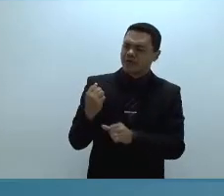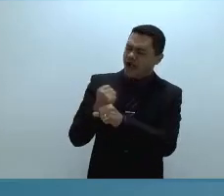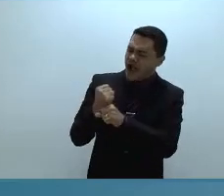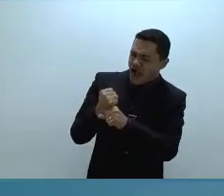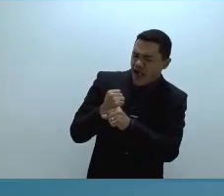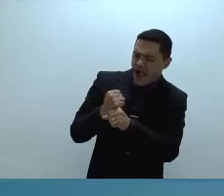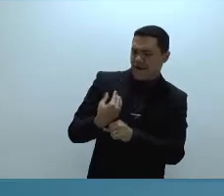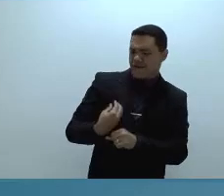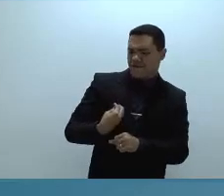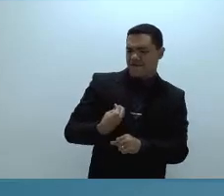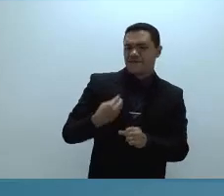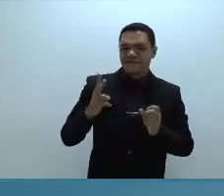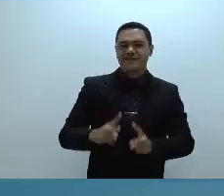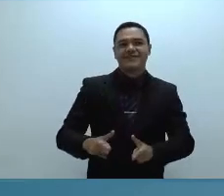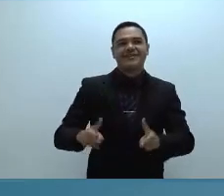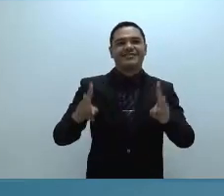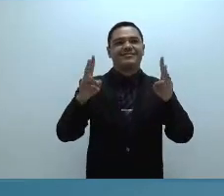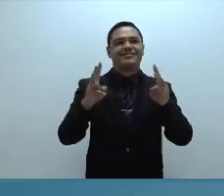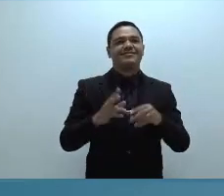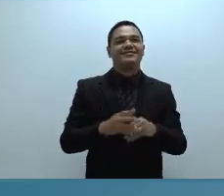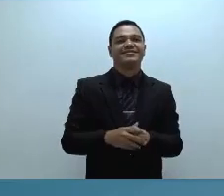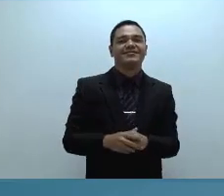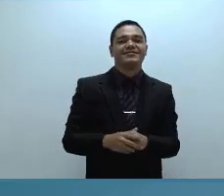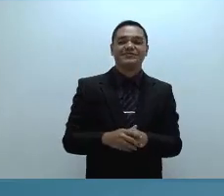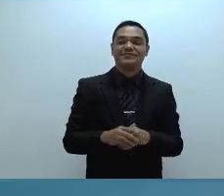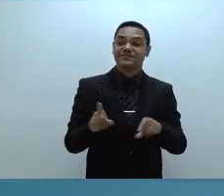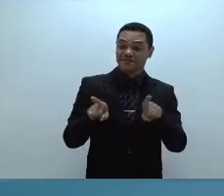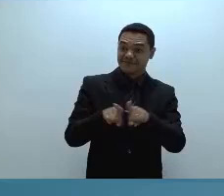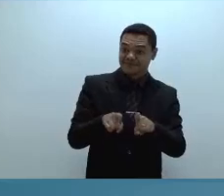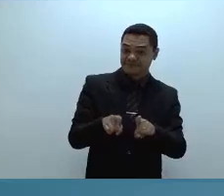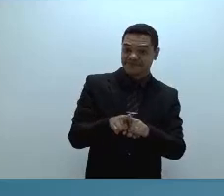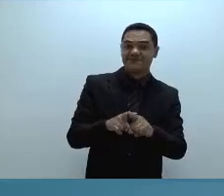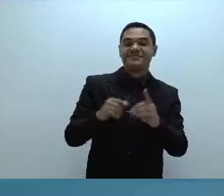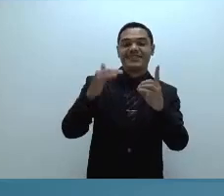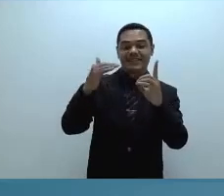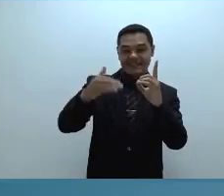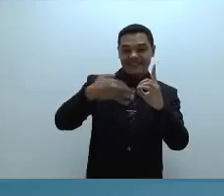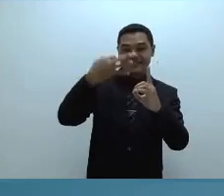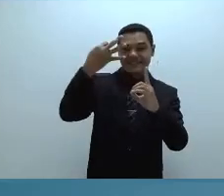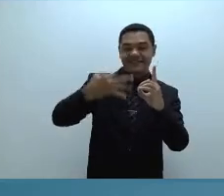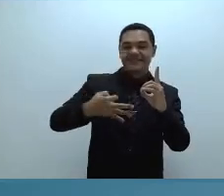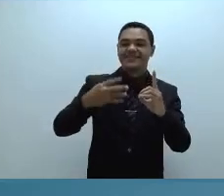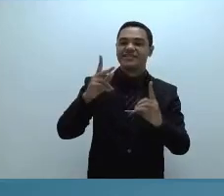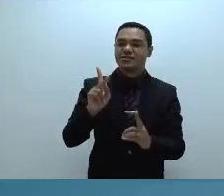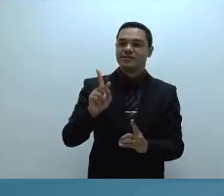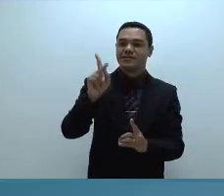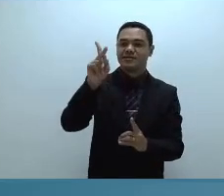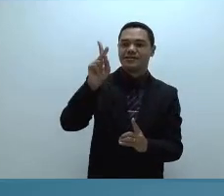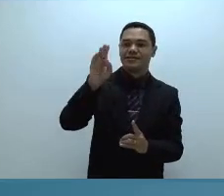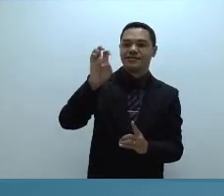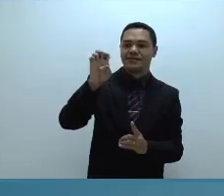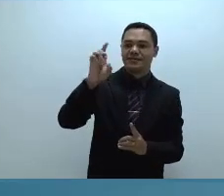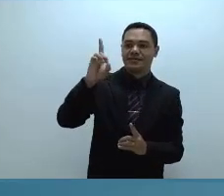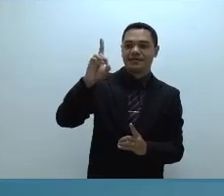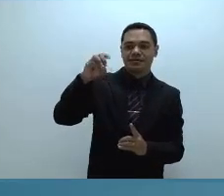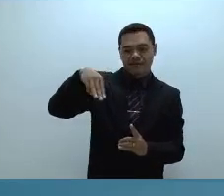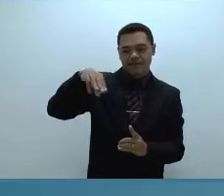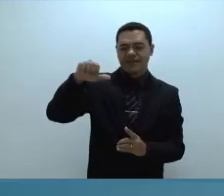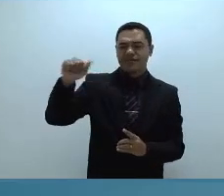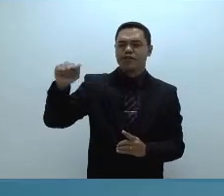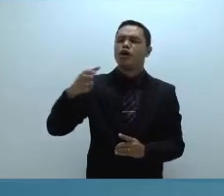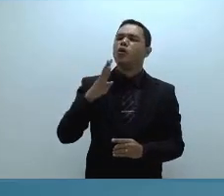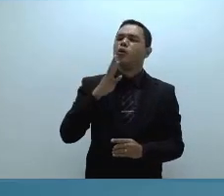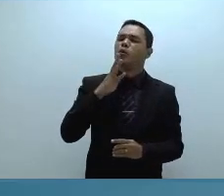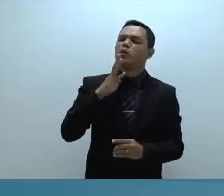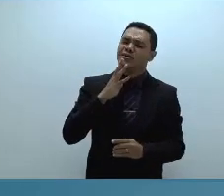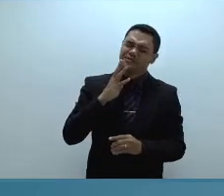de vida. Desembargadora Tésima, eu conheço desde quando era